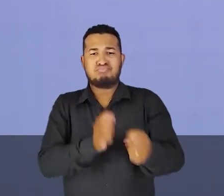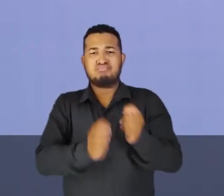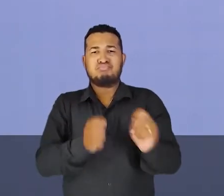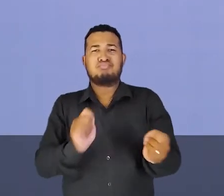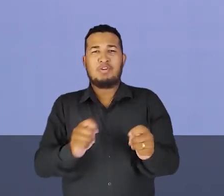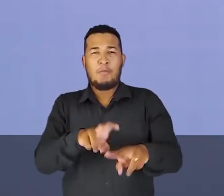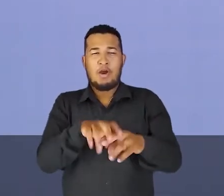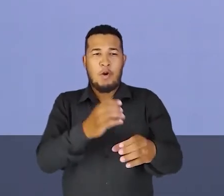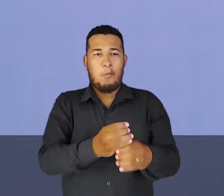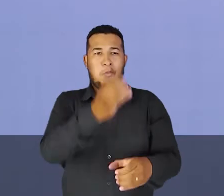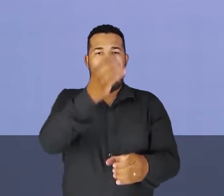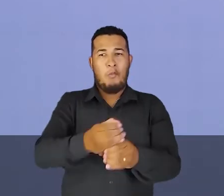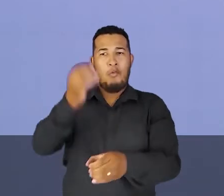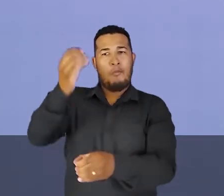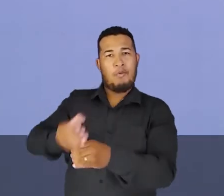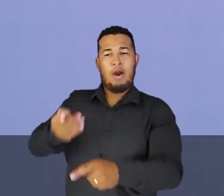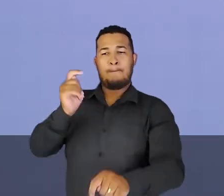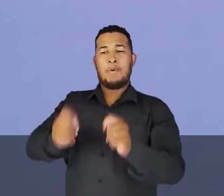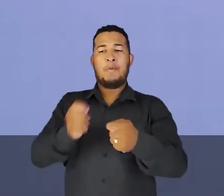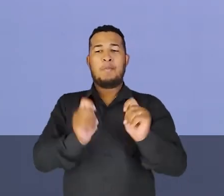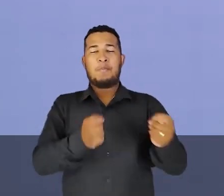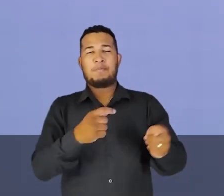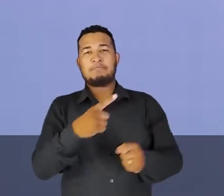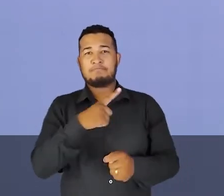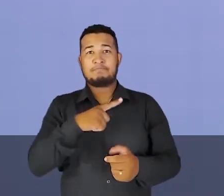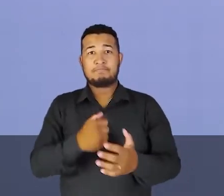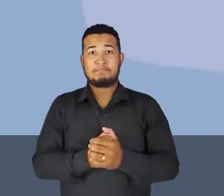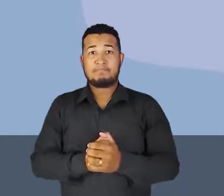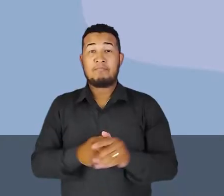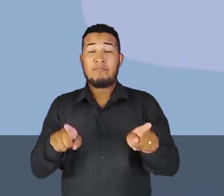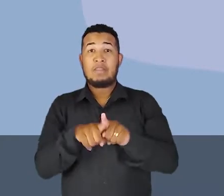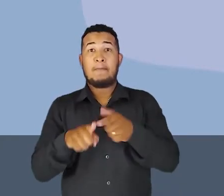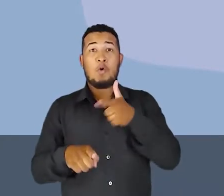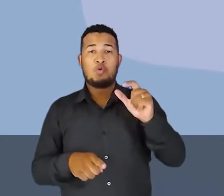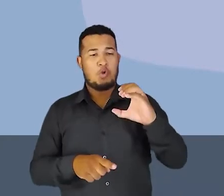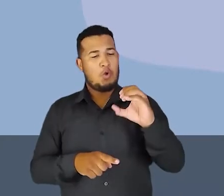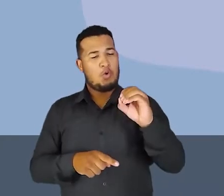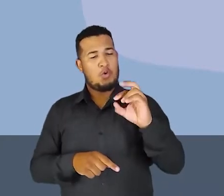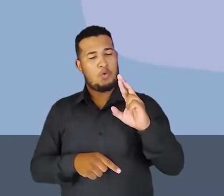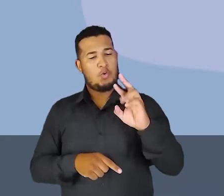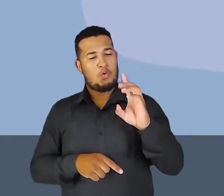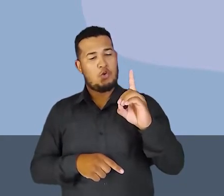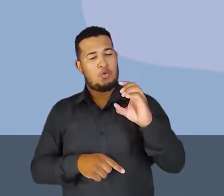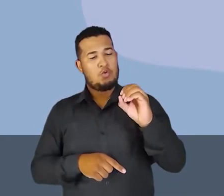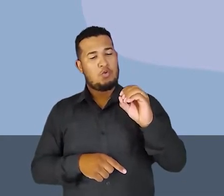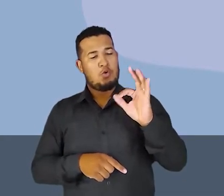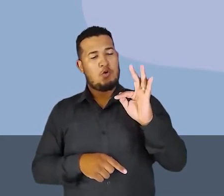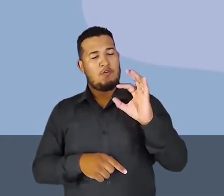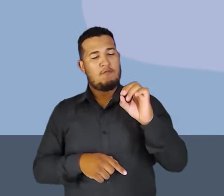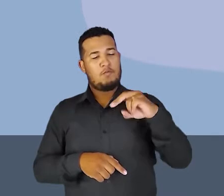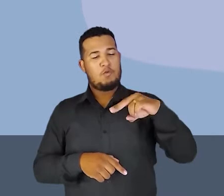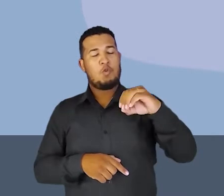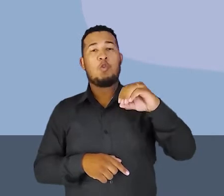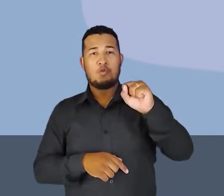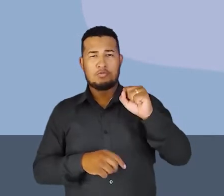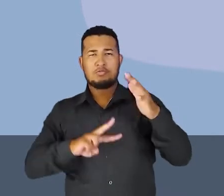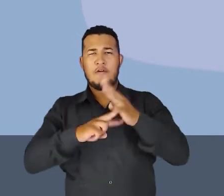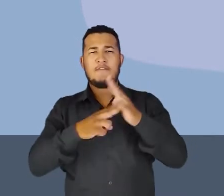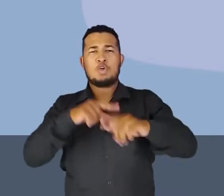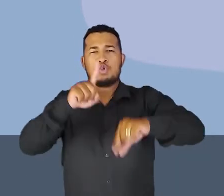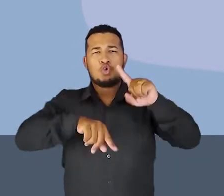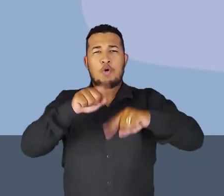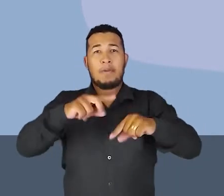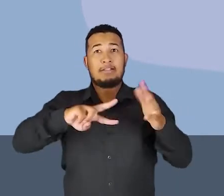Na sequência, nós temos os cordófonos, que são os instrumentos de corda. O nome